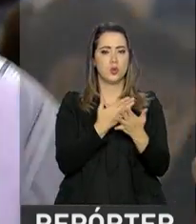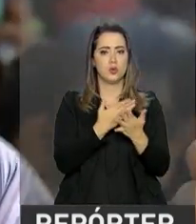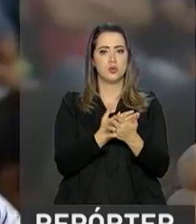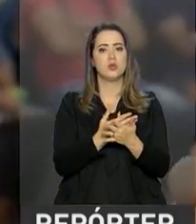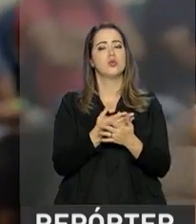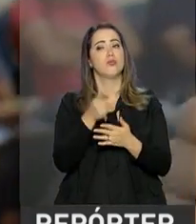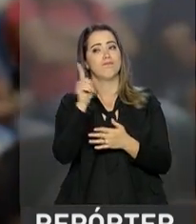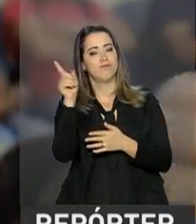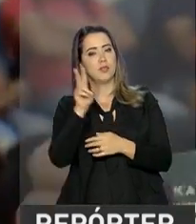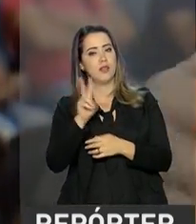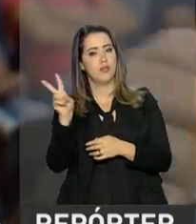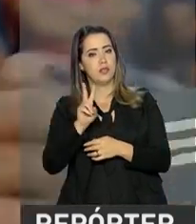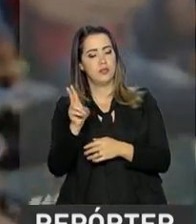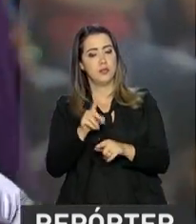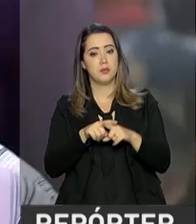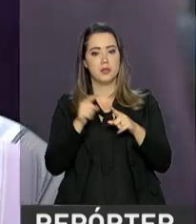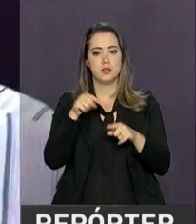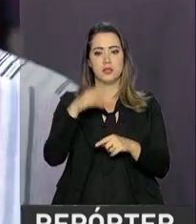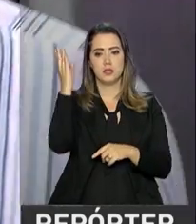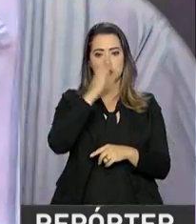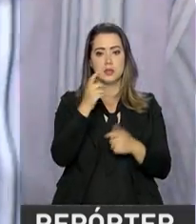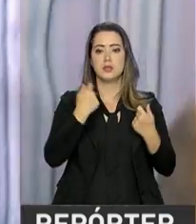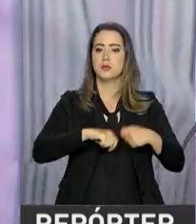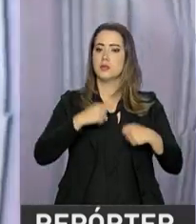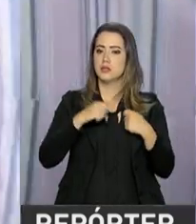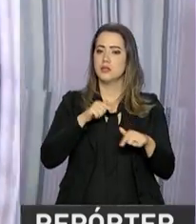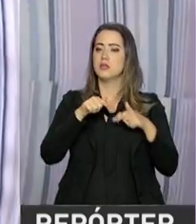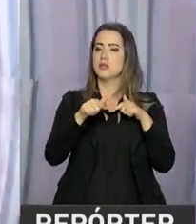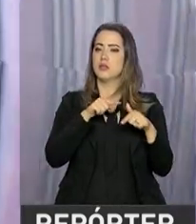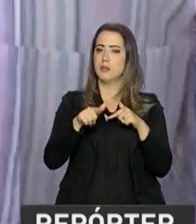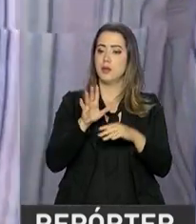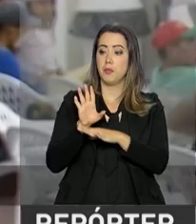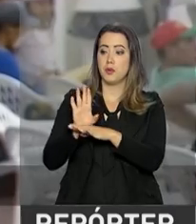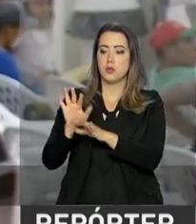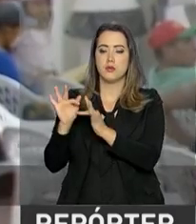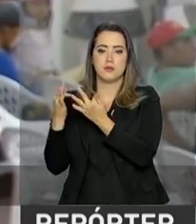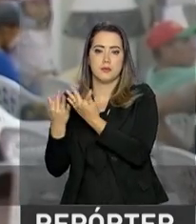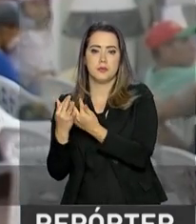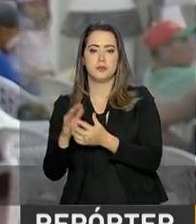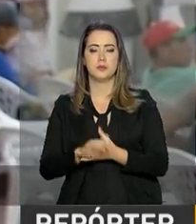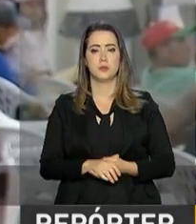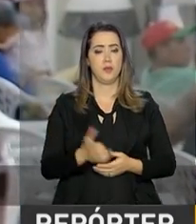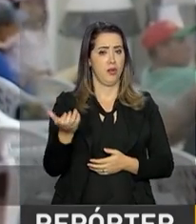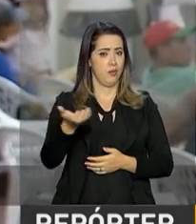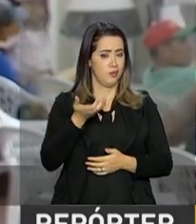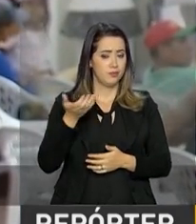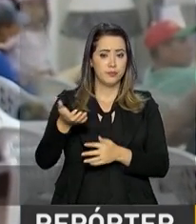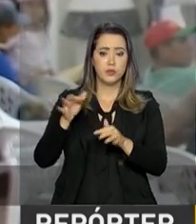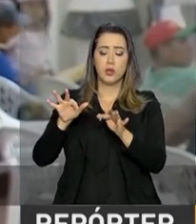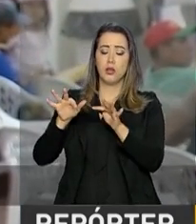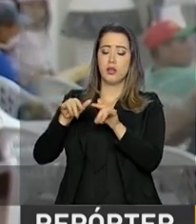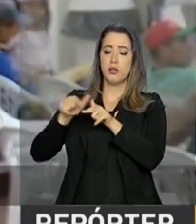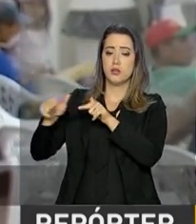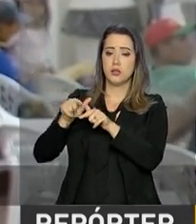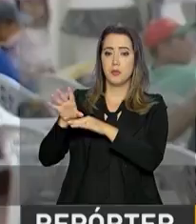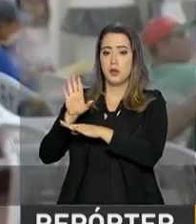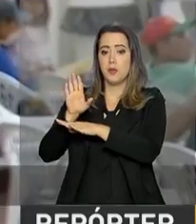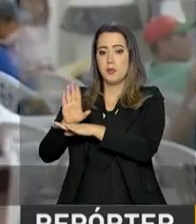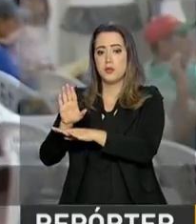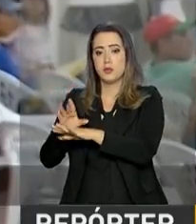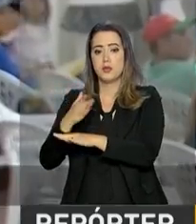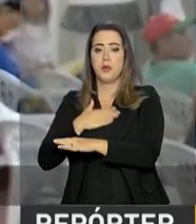país de origem e no brasil quer trabalhar para sustentar a família negrona para sustentar a minha família